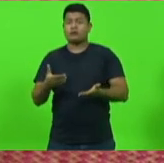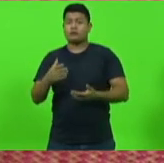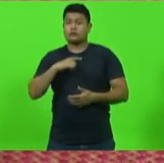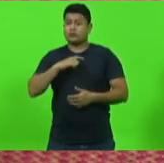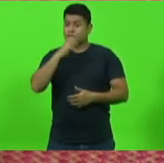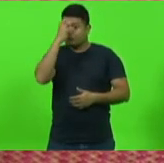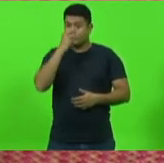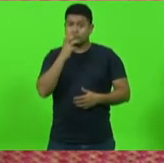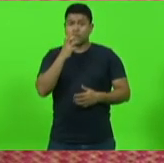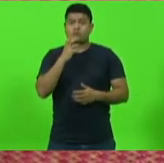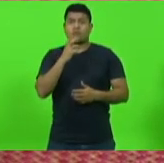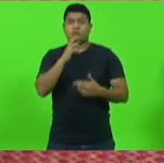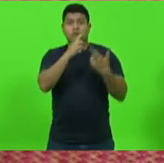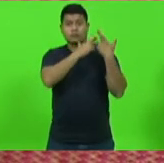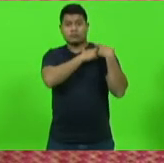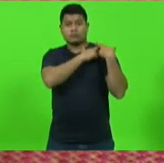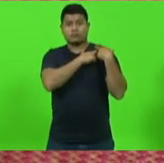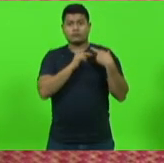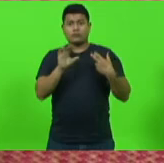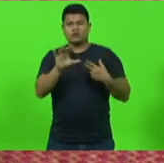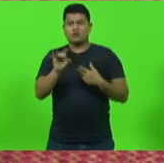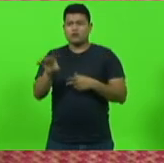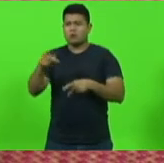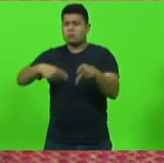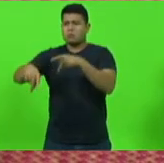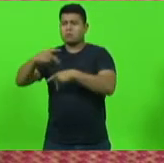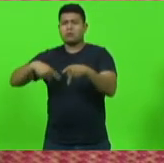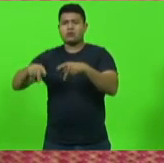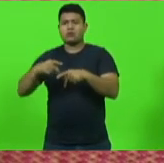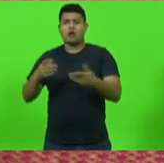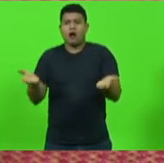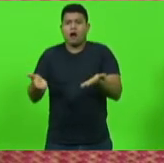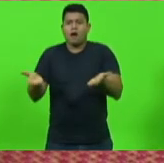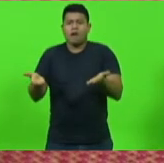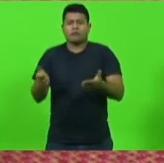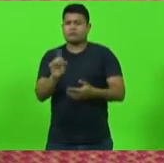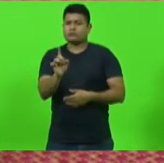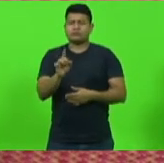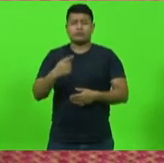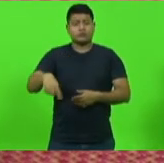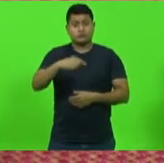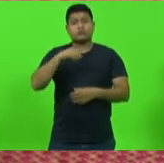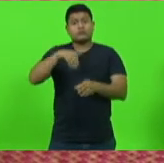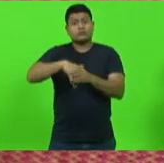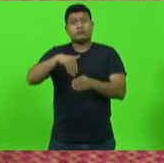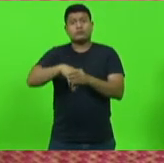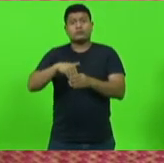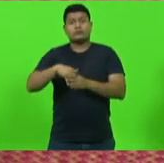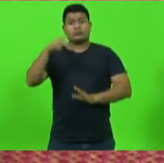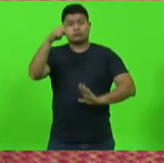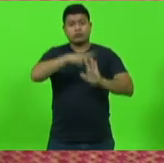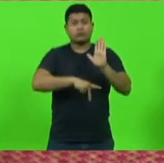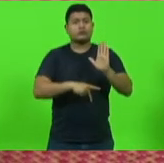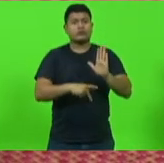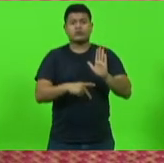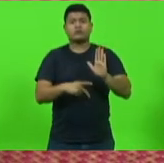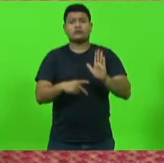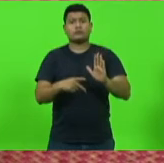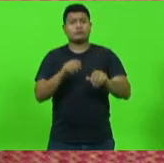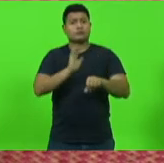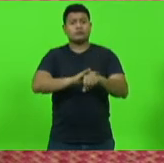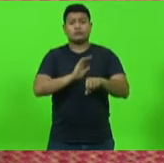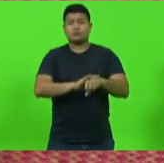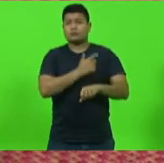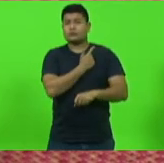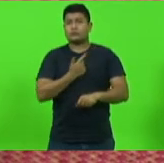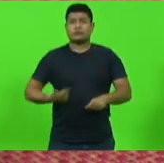e não de populismo momentâneo, nós temos que votar o projeto como veio do governo. Foi um